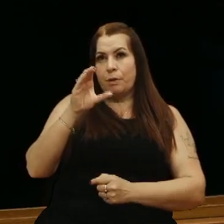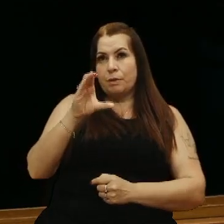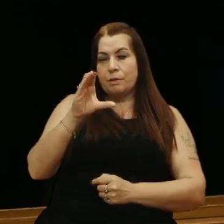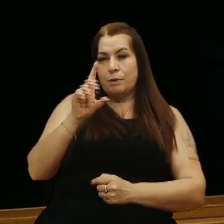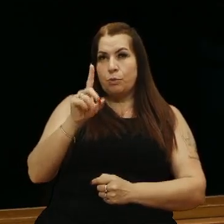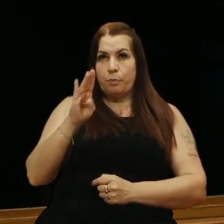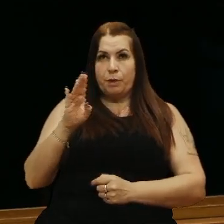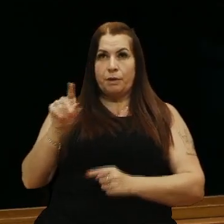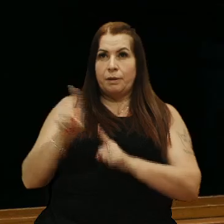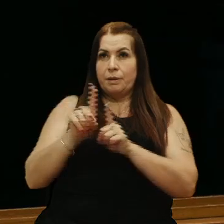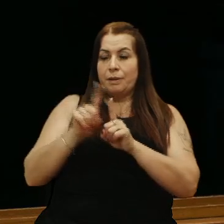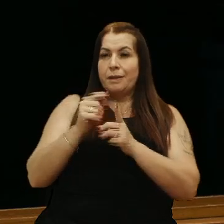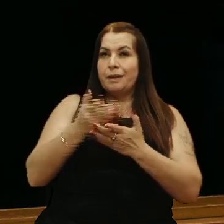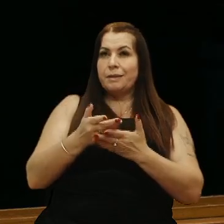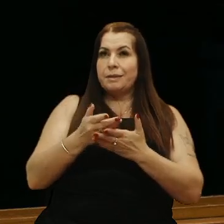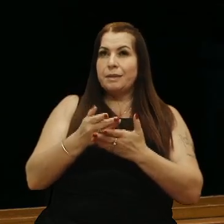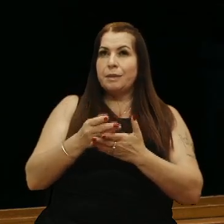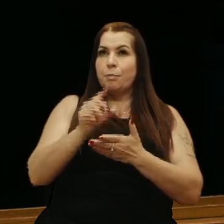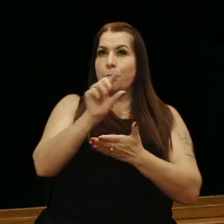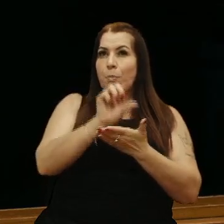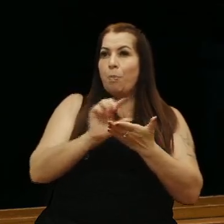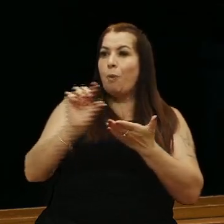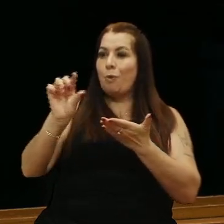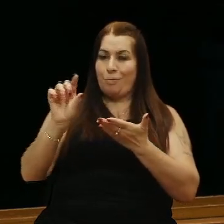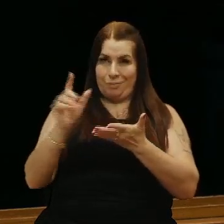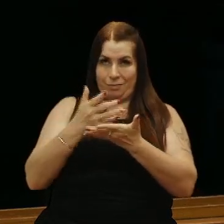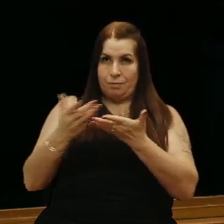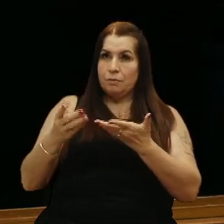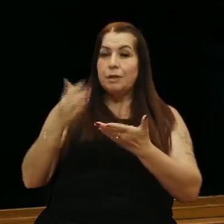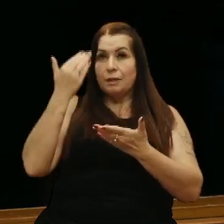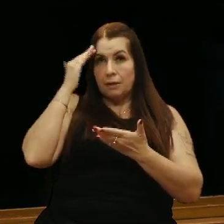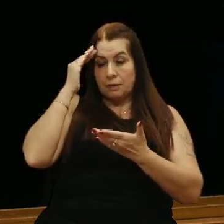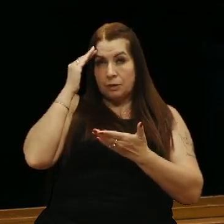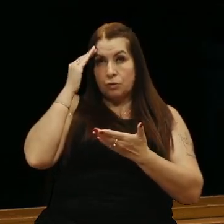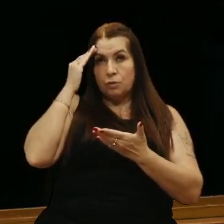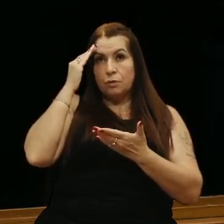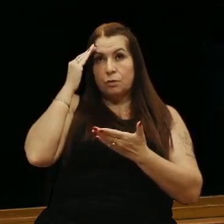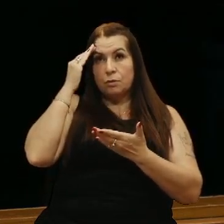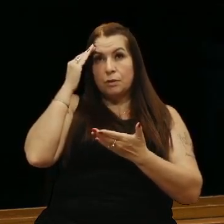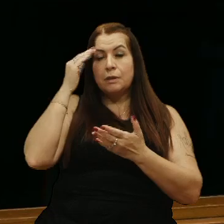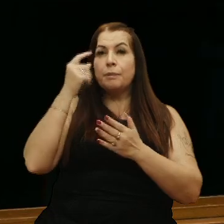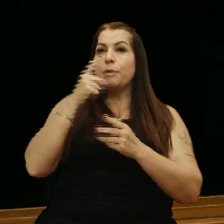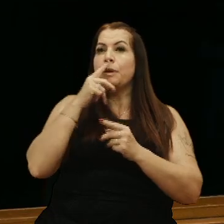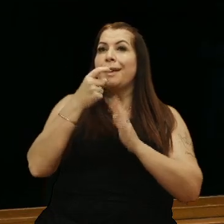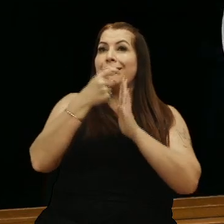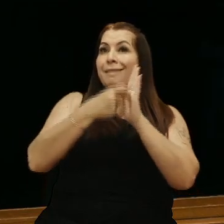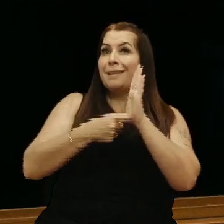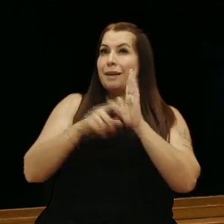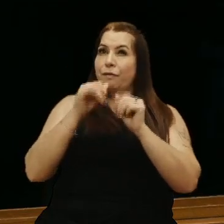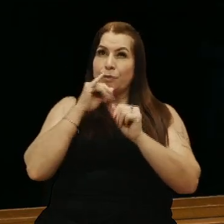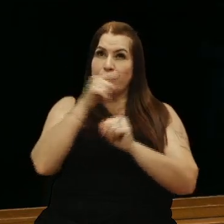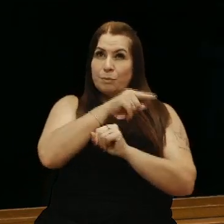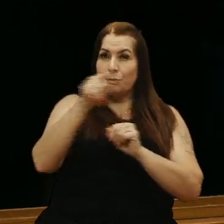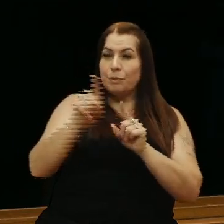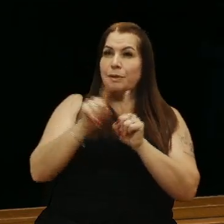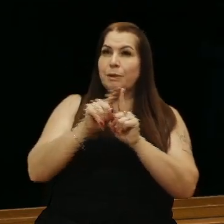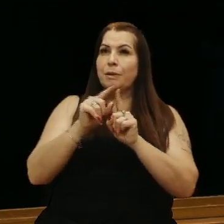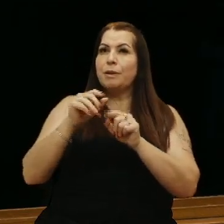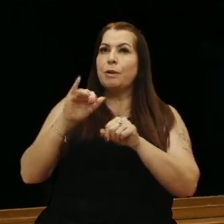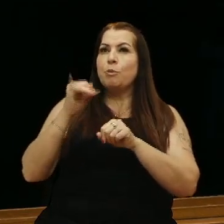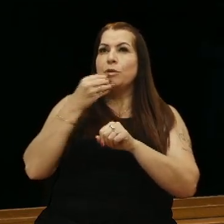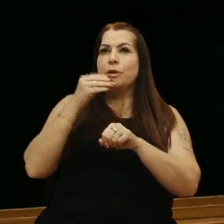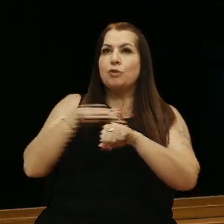subsídio tarifário tem que ser parcial. Nós entendemos que o subsídio tarifário, é exemplo de Vossa Excelência, que eu tive a oportunidade de